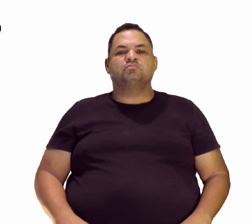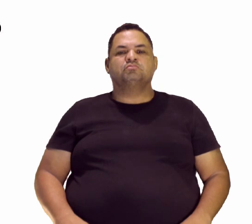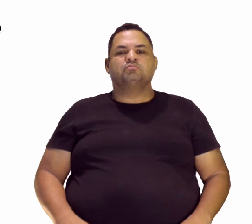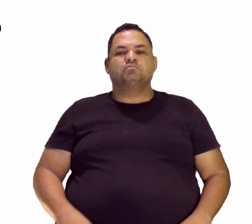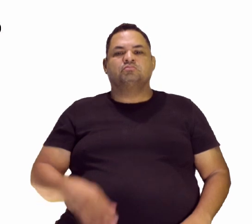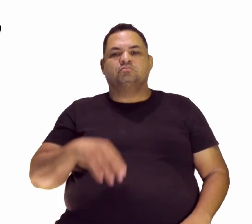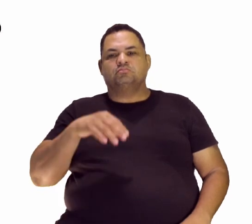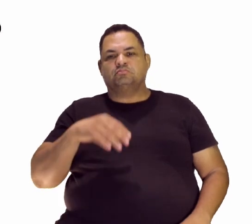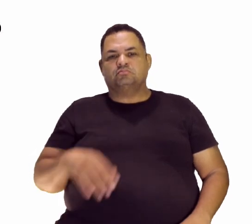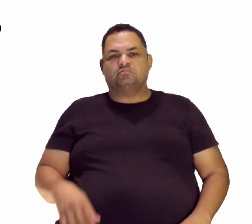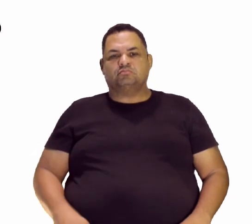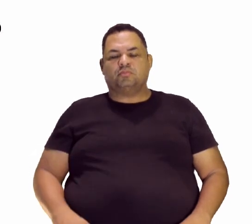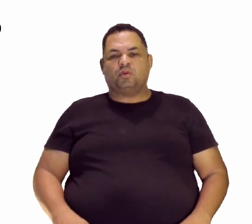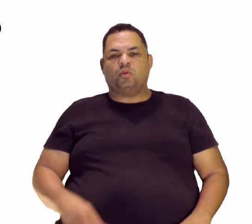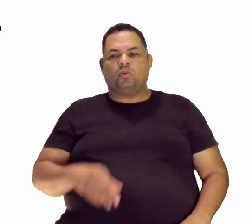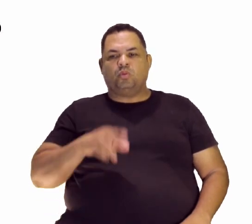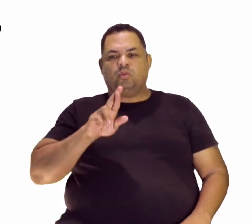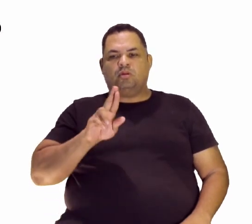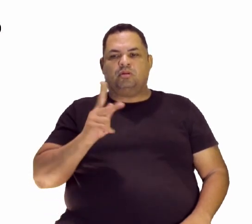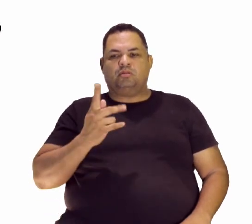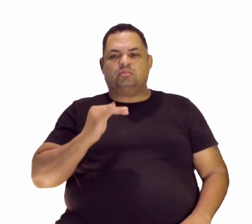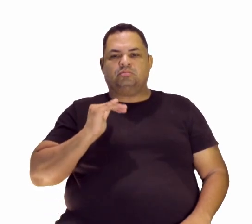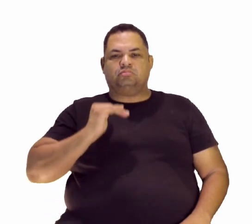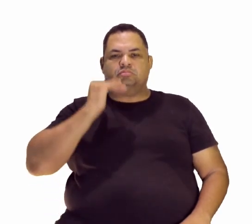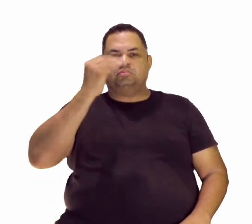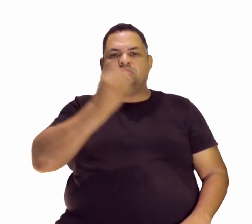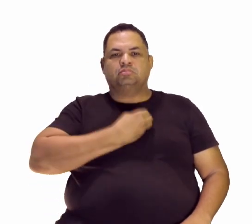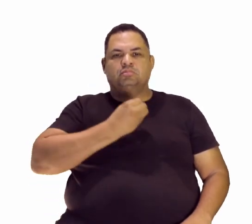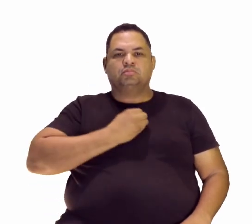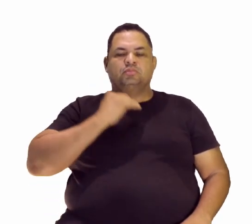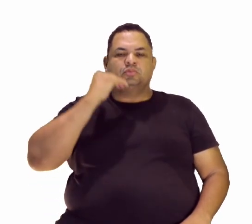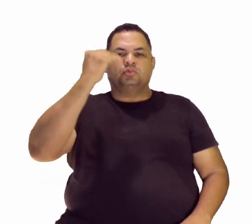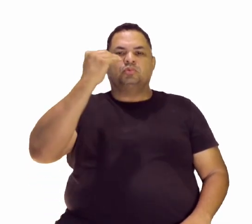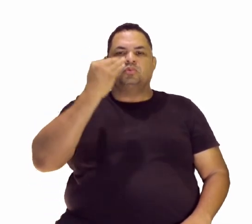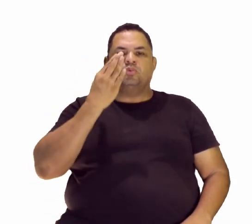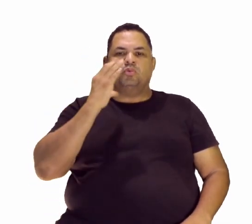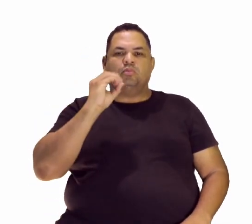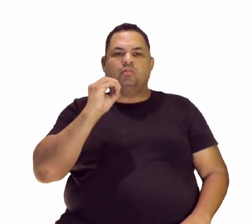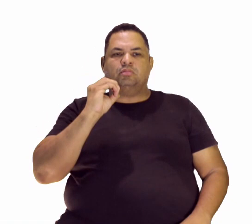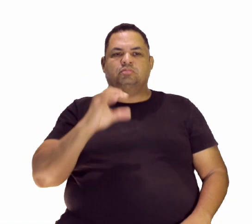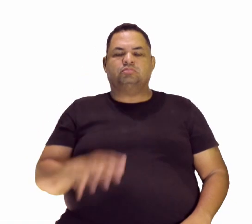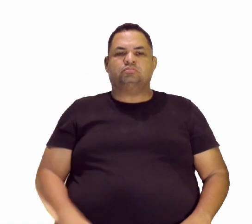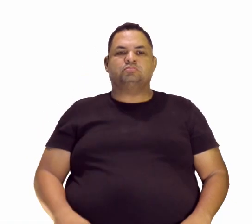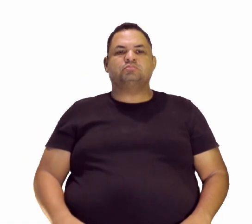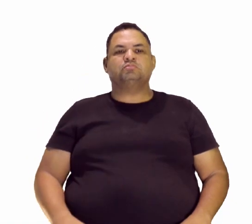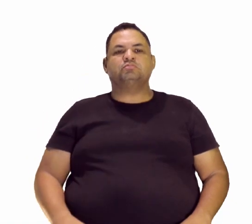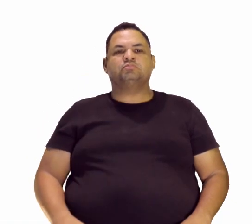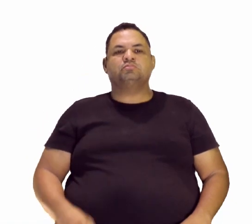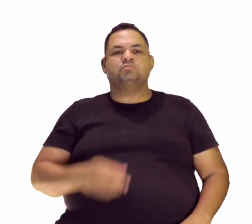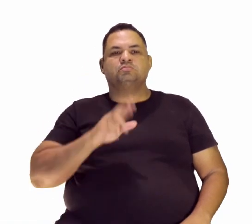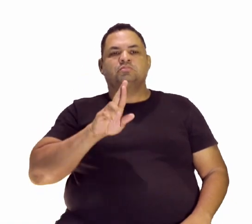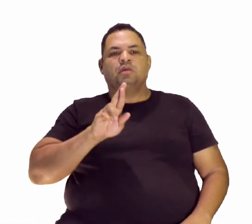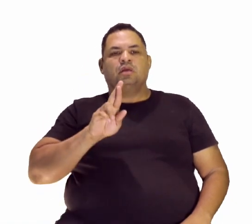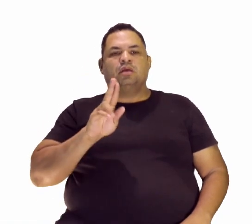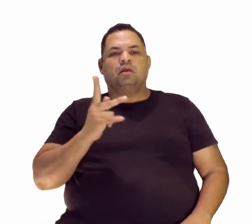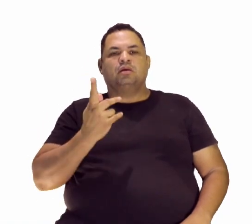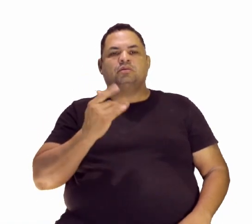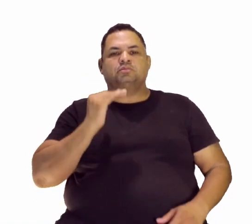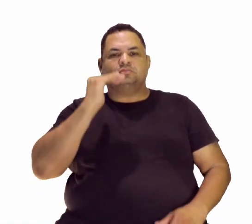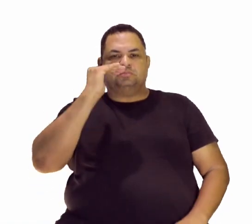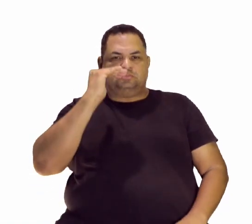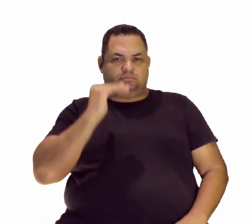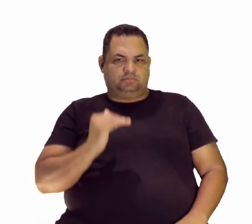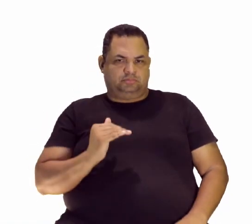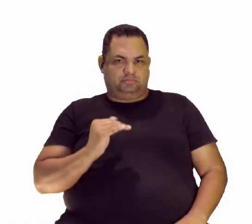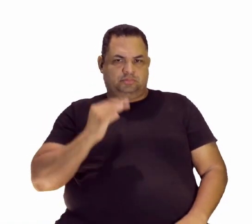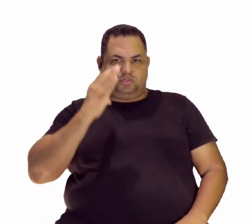ródio tem número atômico maior que o cobalto. Vamos aos comentários? É que o ródio está localizado